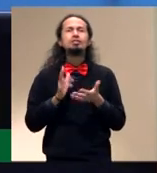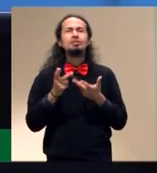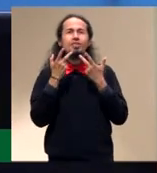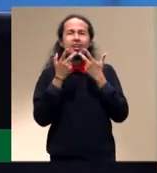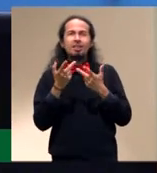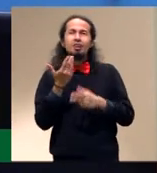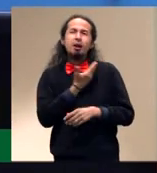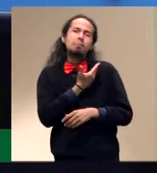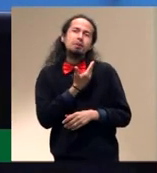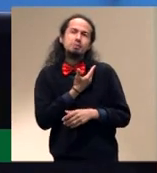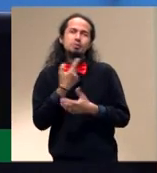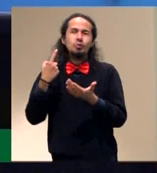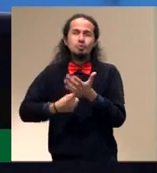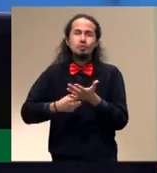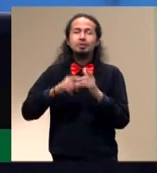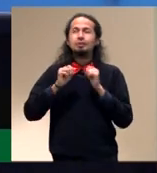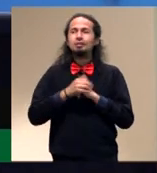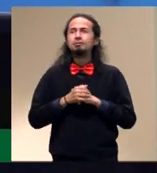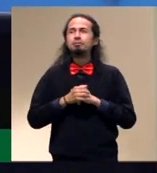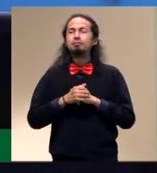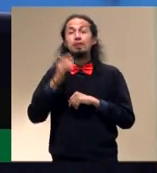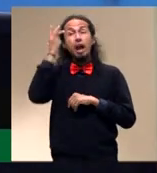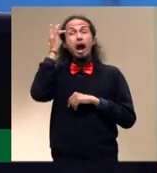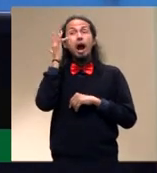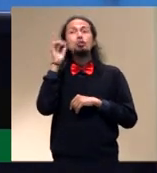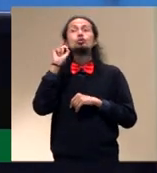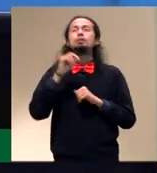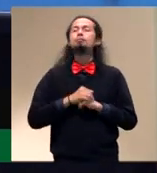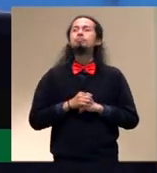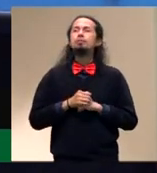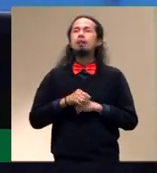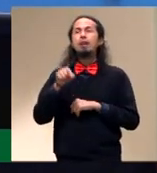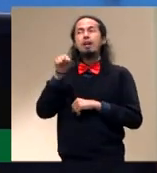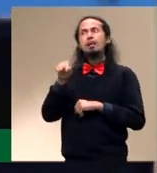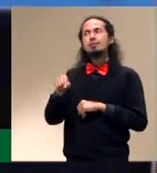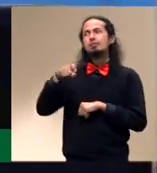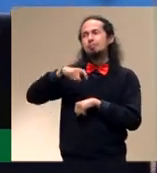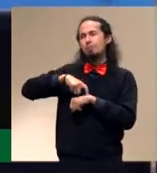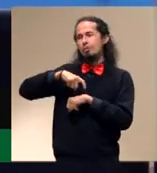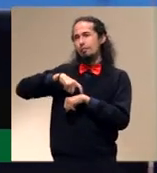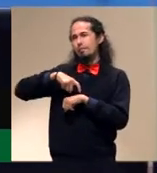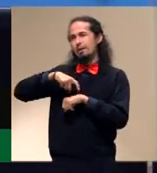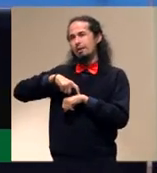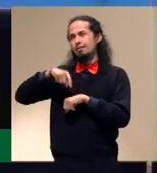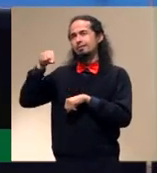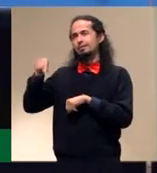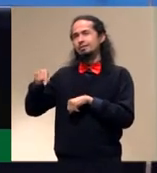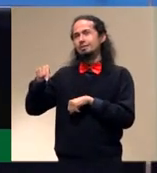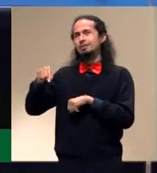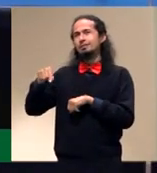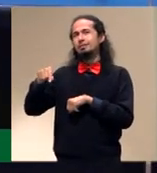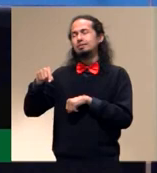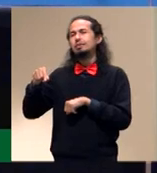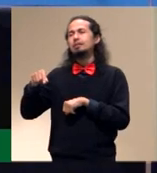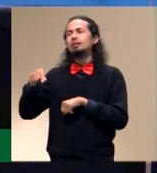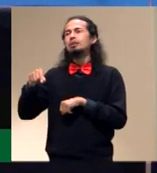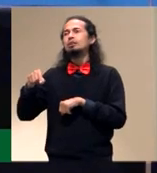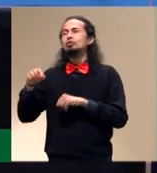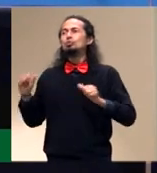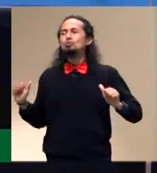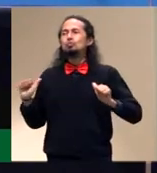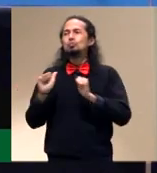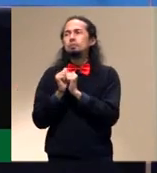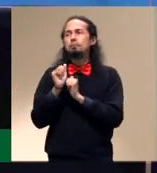assim, eu acho que esse momento daqui dessa confrontação com a